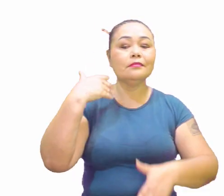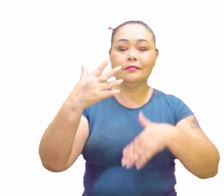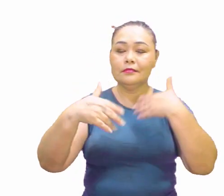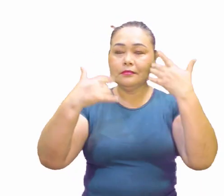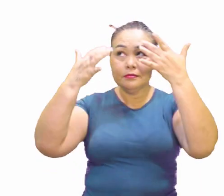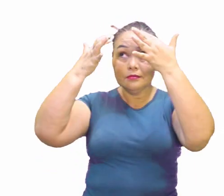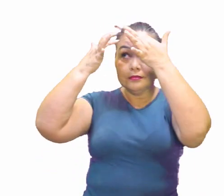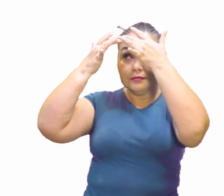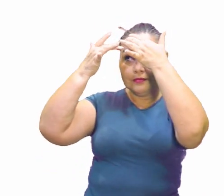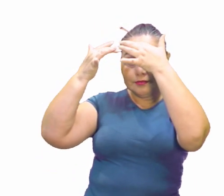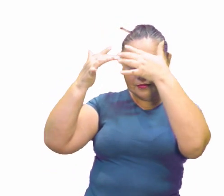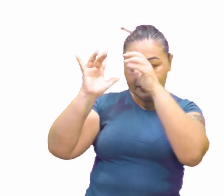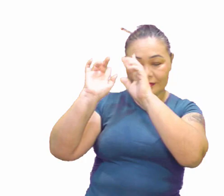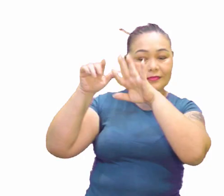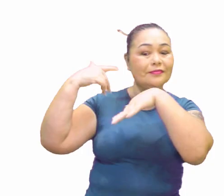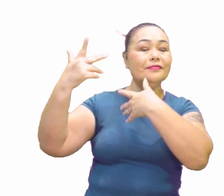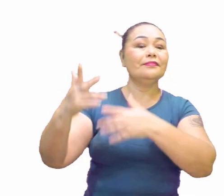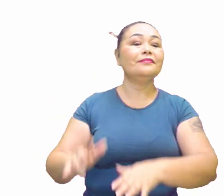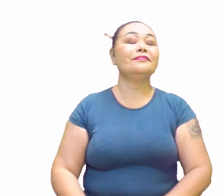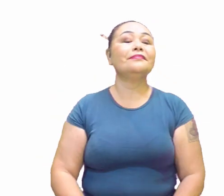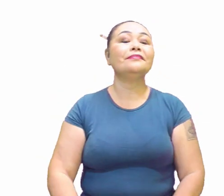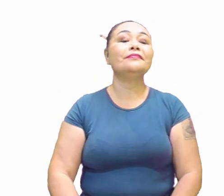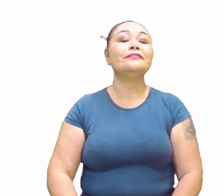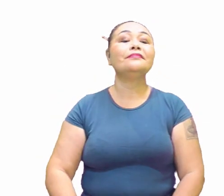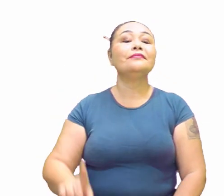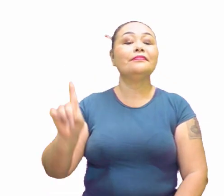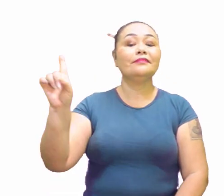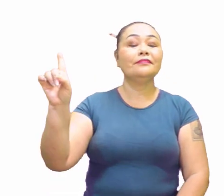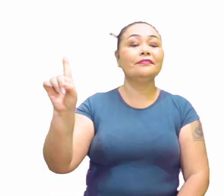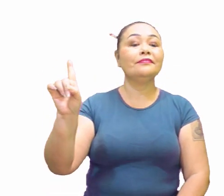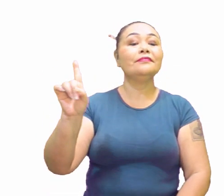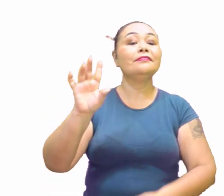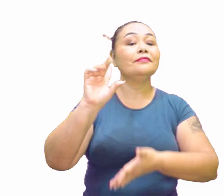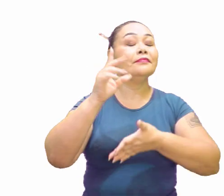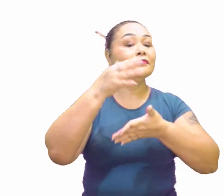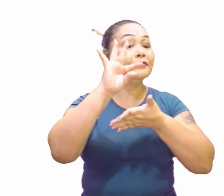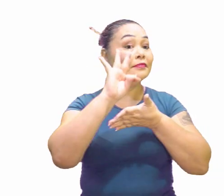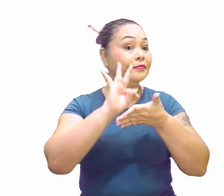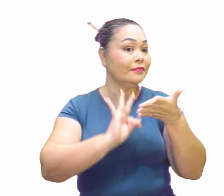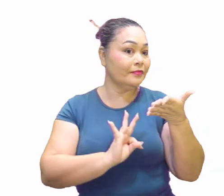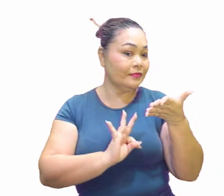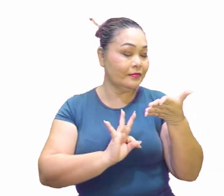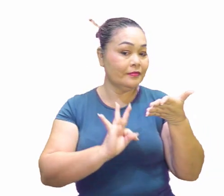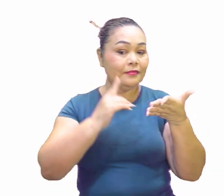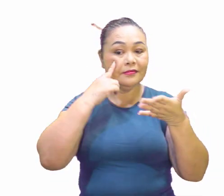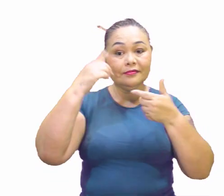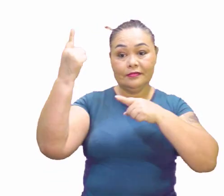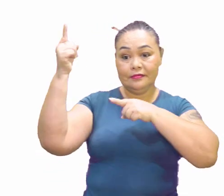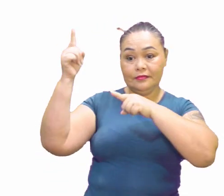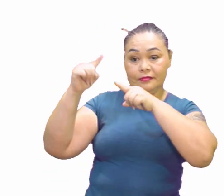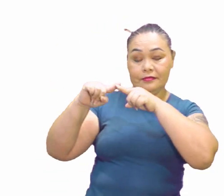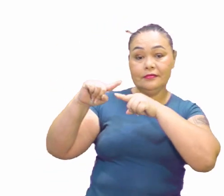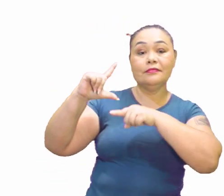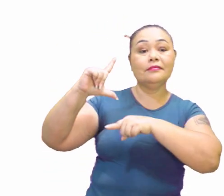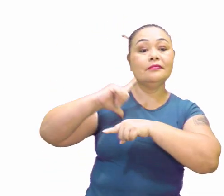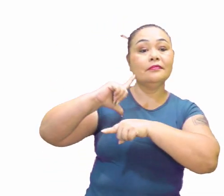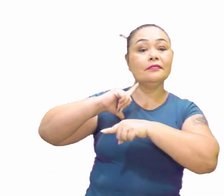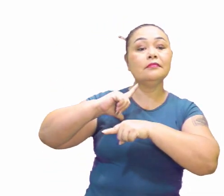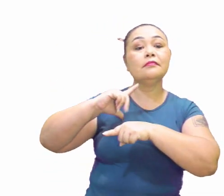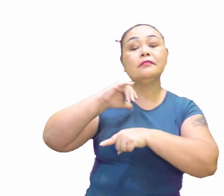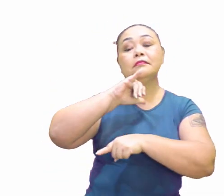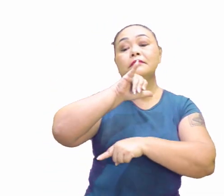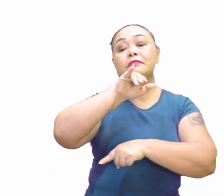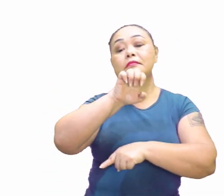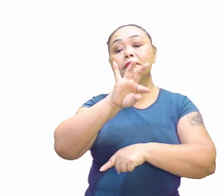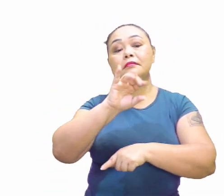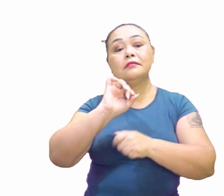os neurônios. Então, olha aí, nós temos aqui o nosso texto, vamos analisando o que traz. Um